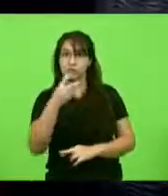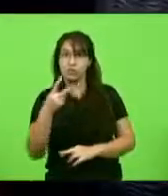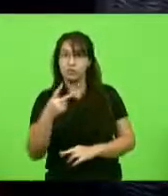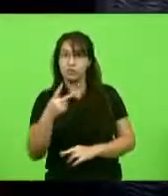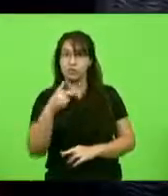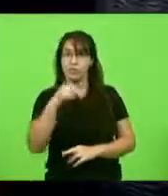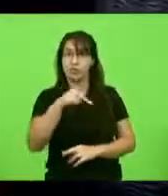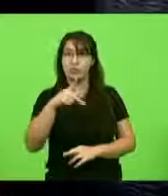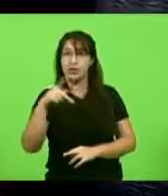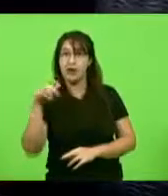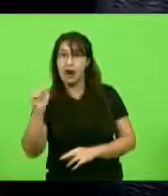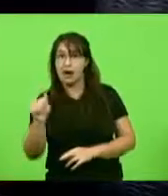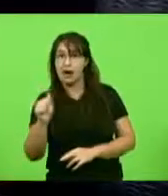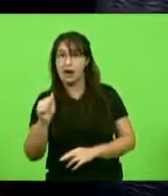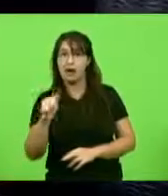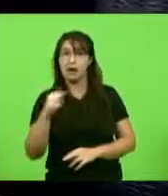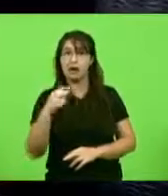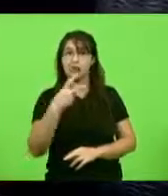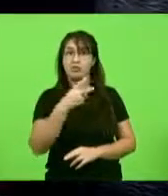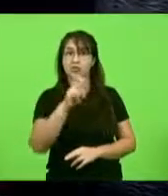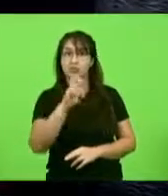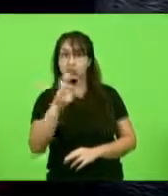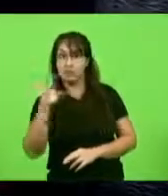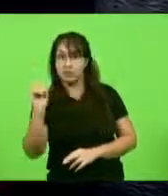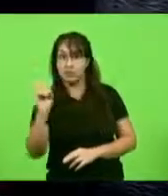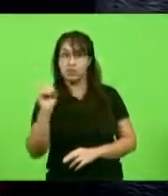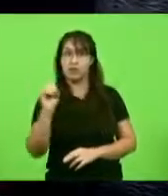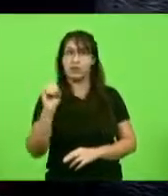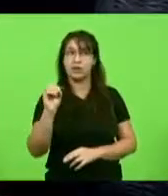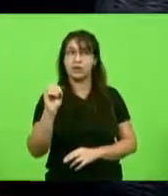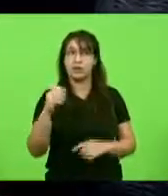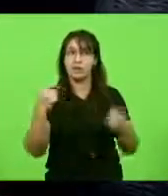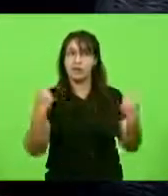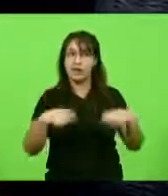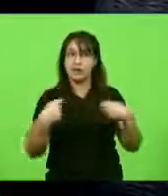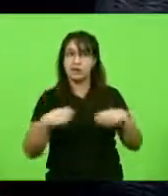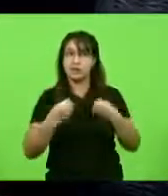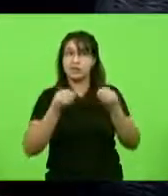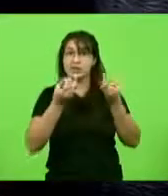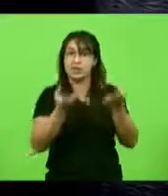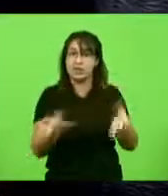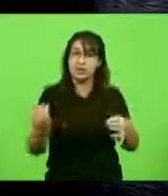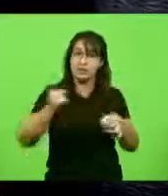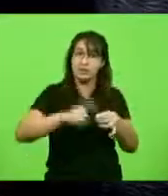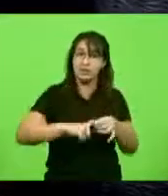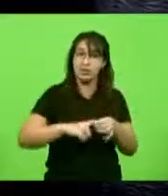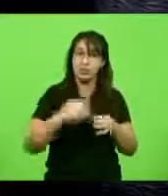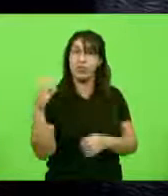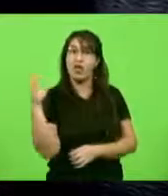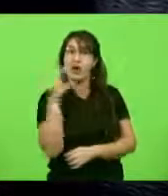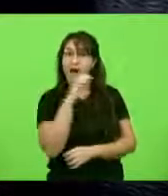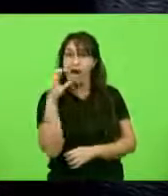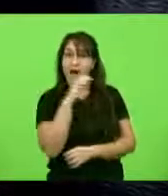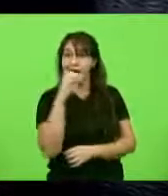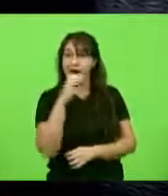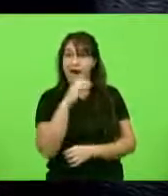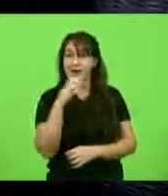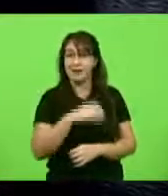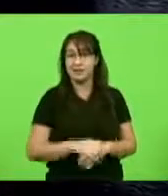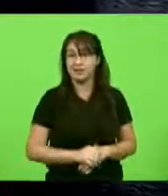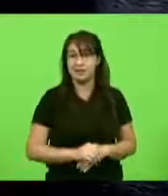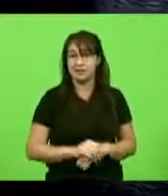e 350 tem que ser devolvido o mais rápido possível. O que a gente vai fazer